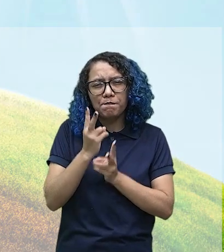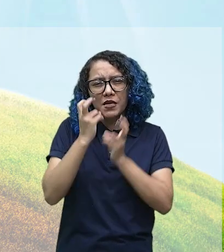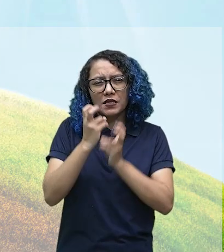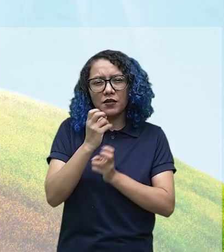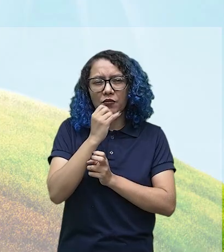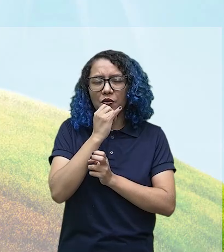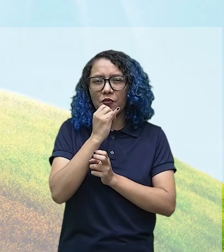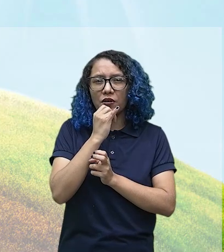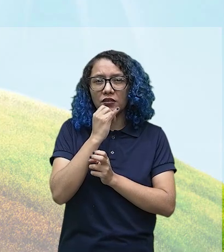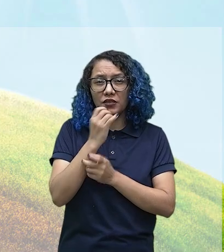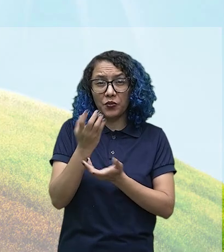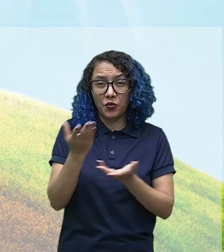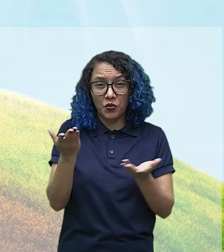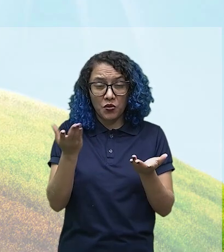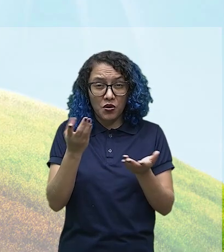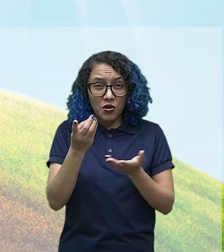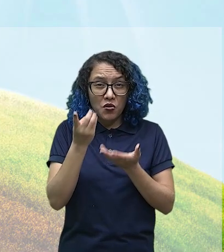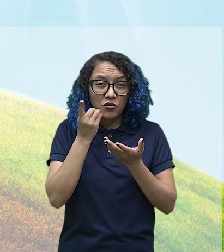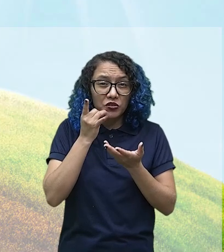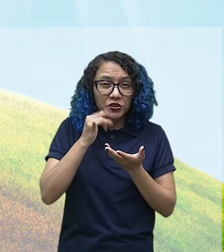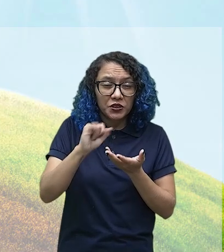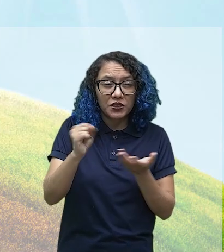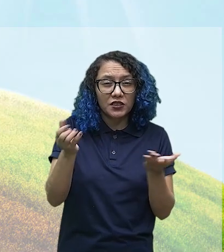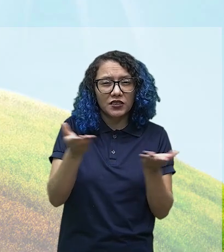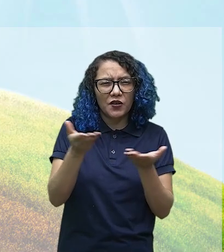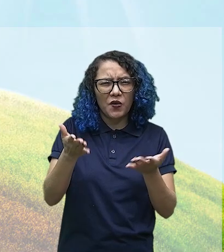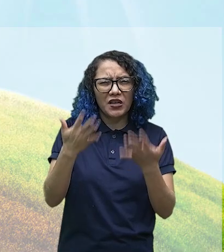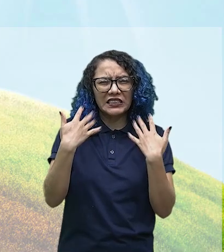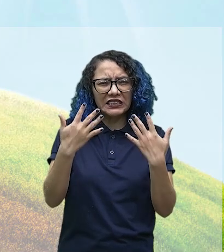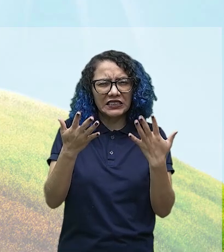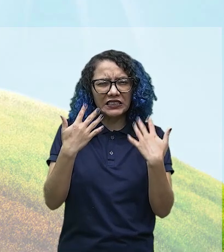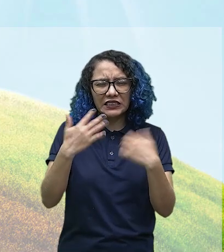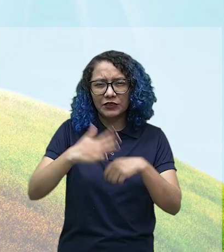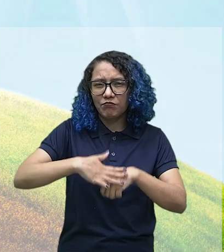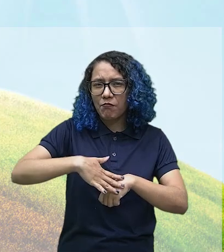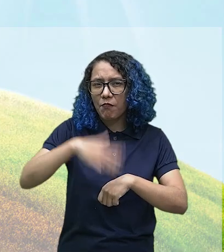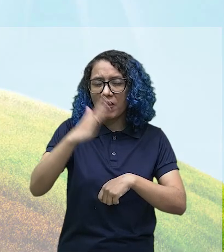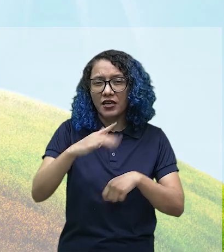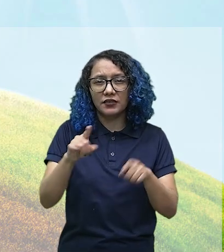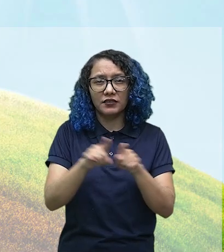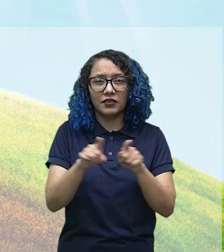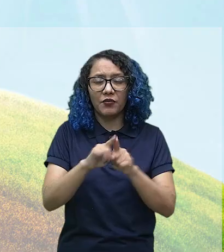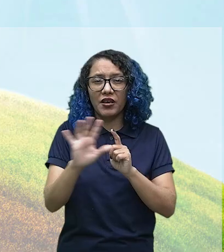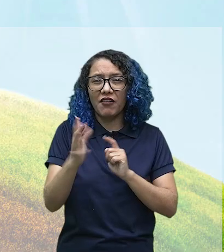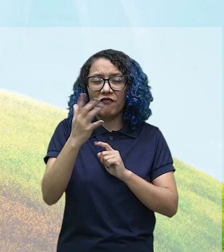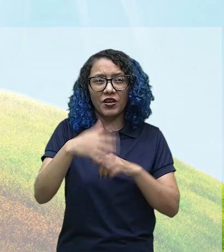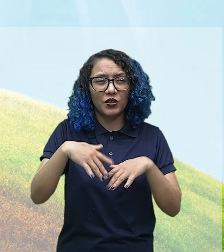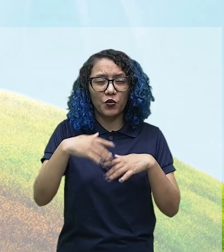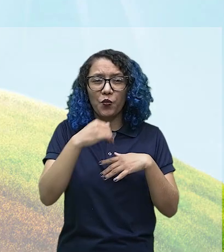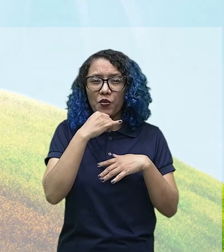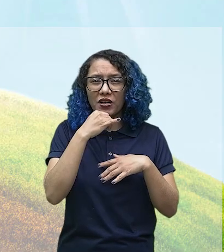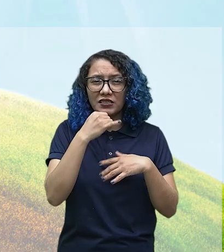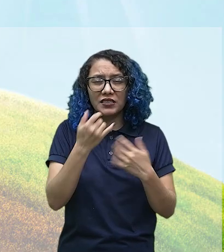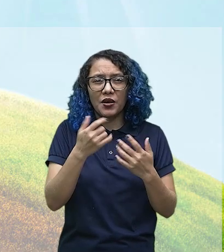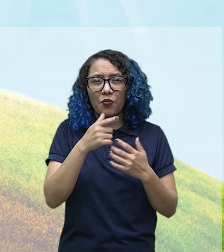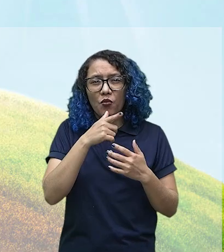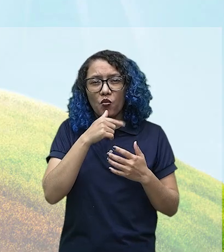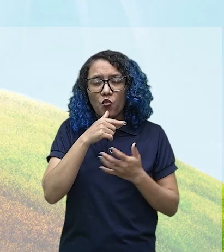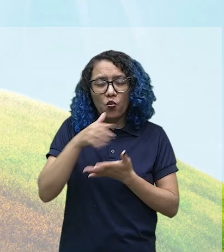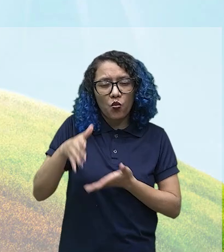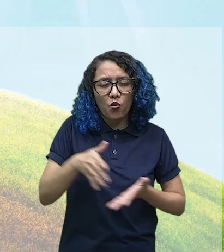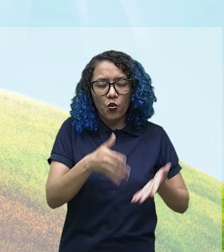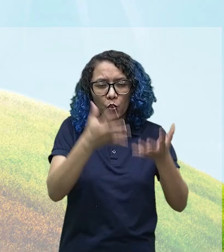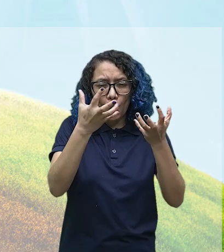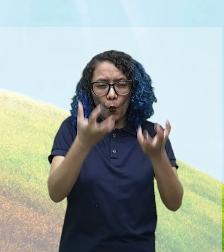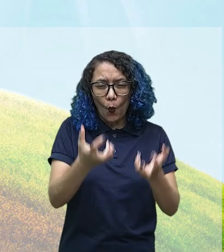os dias eles estão mais quentes ou mesmo que, além disso, que eventos extremos como secas severas